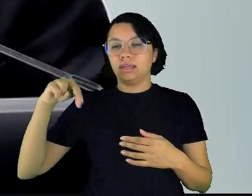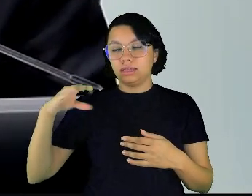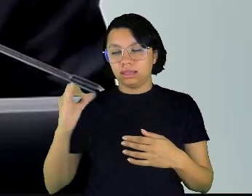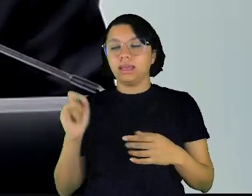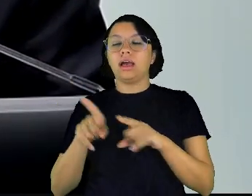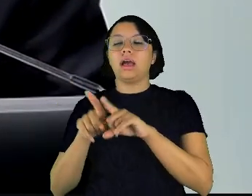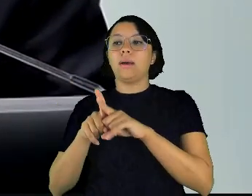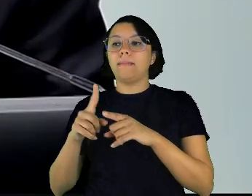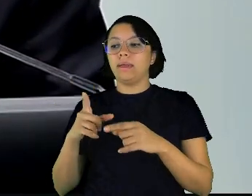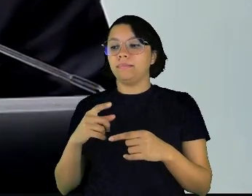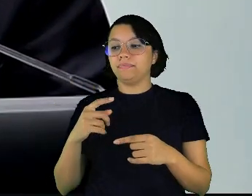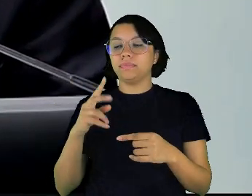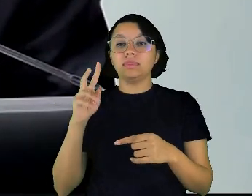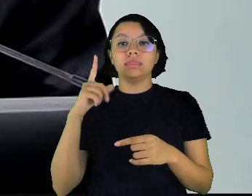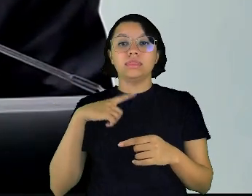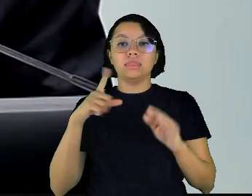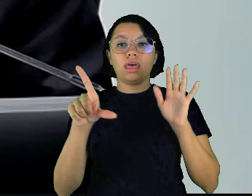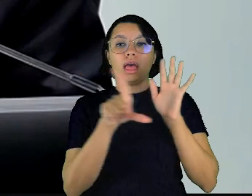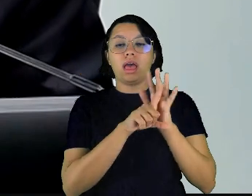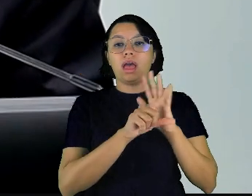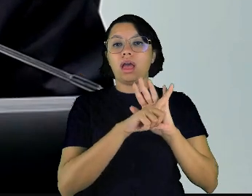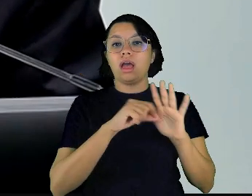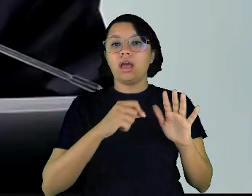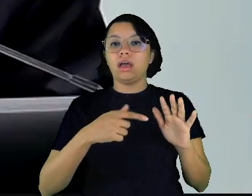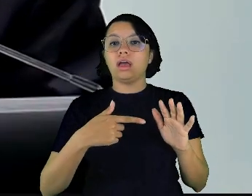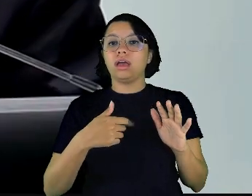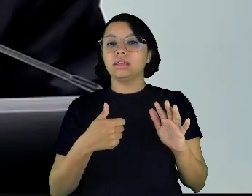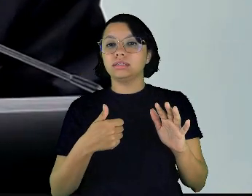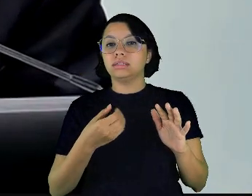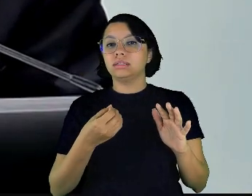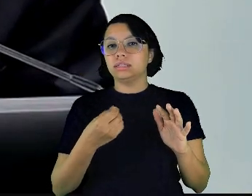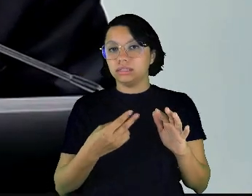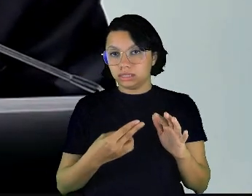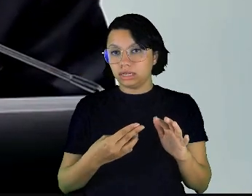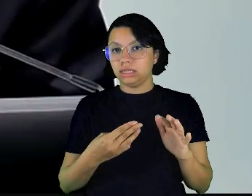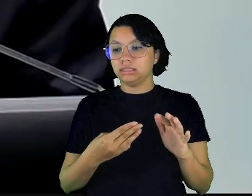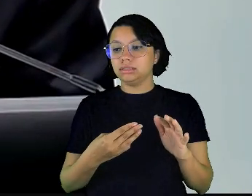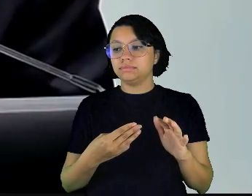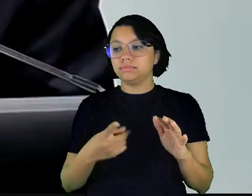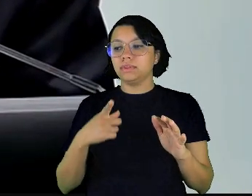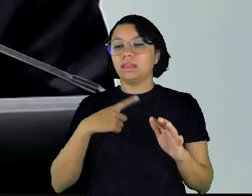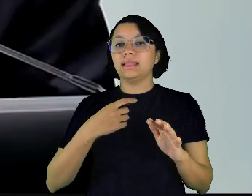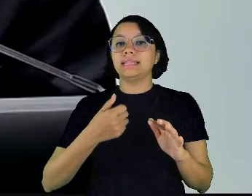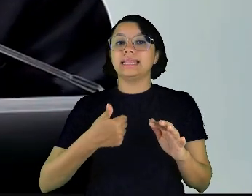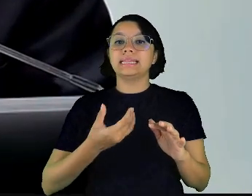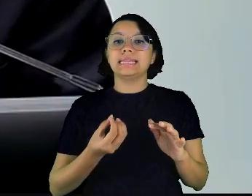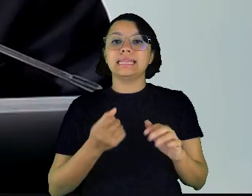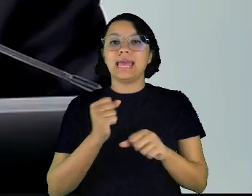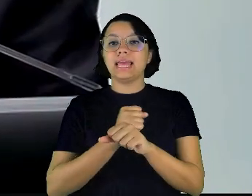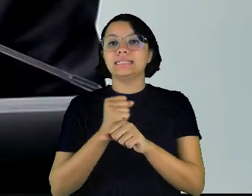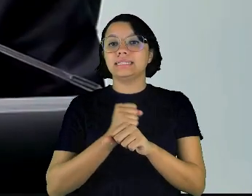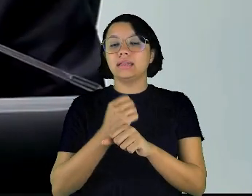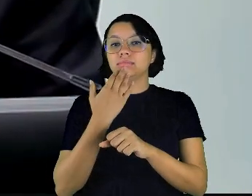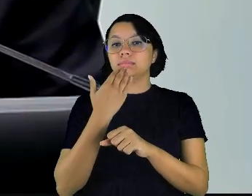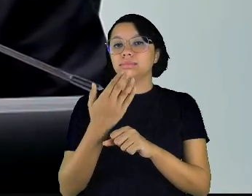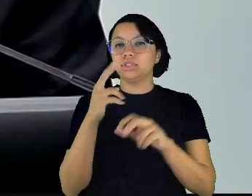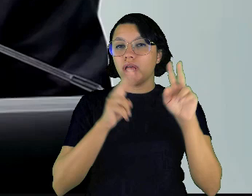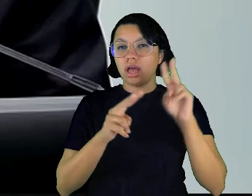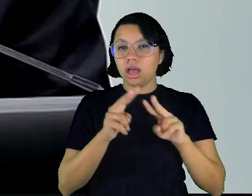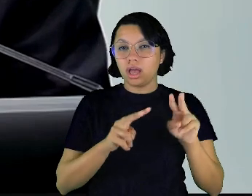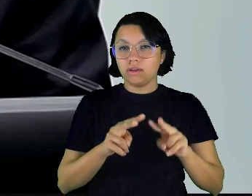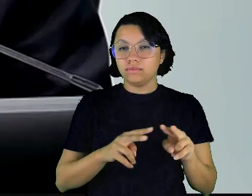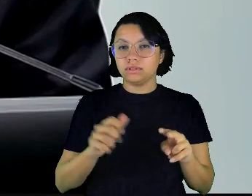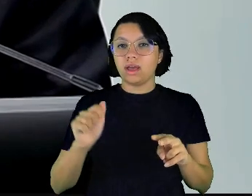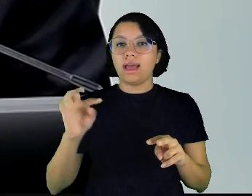temos previsto na lei, artigo 103 da 8.213, que ela tem 10 anos para poder pedir a revisão daquele ato de